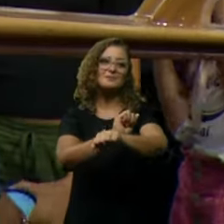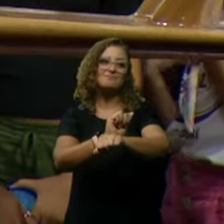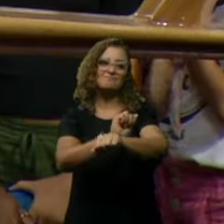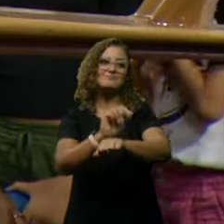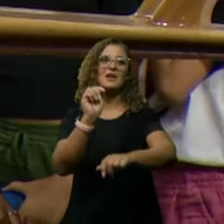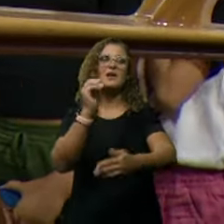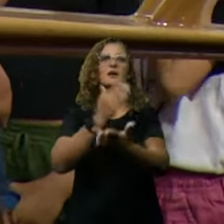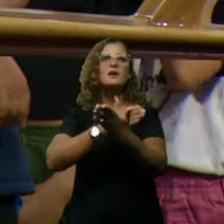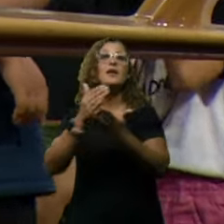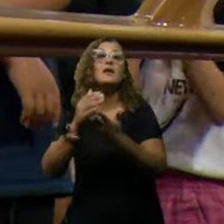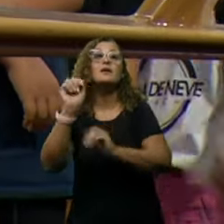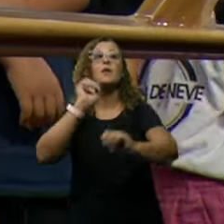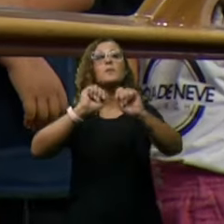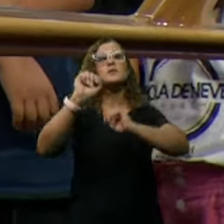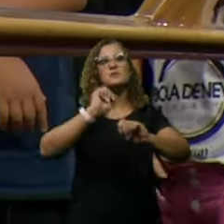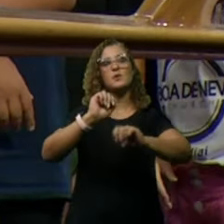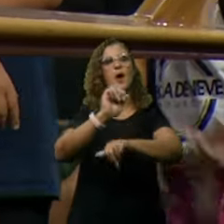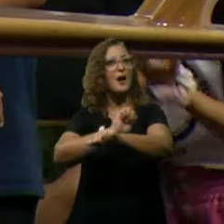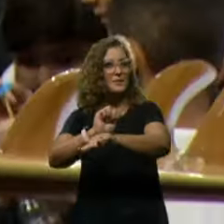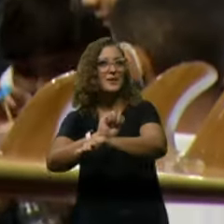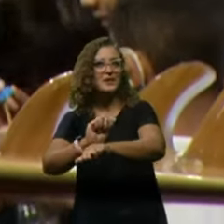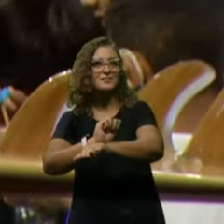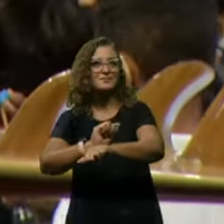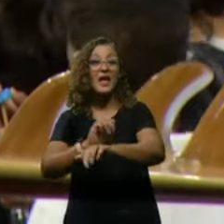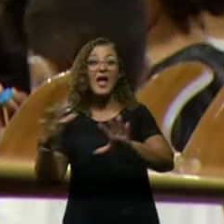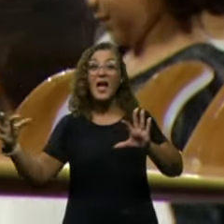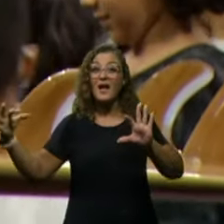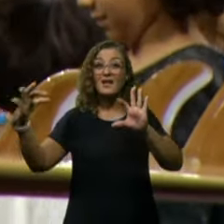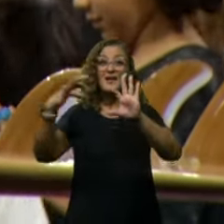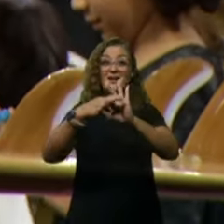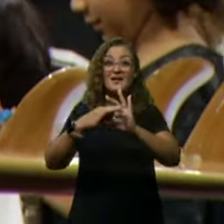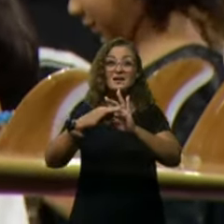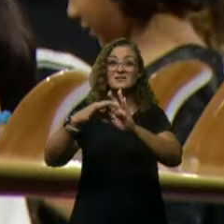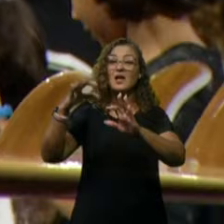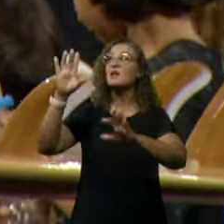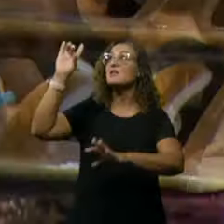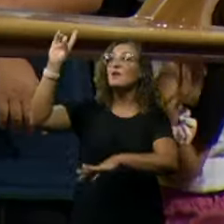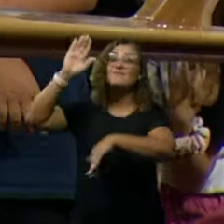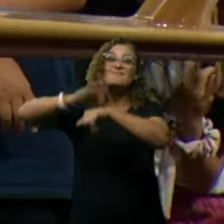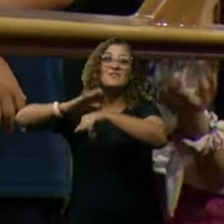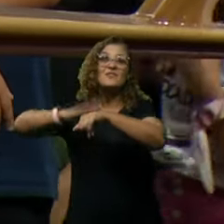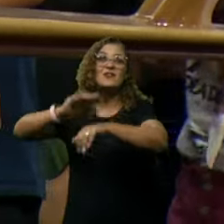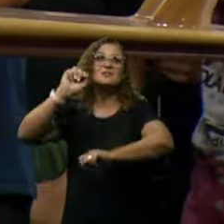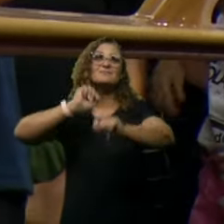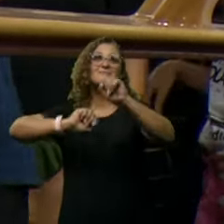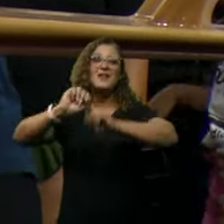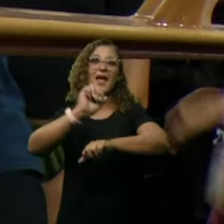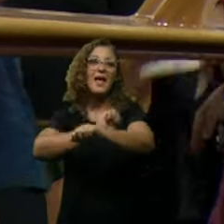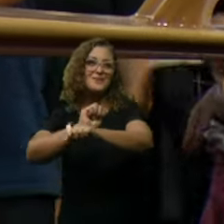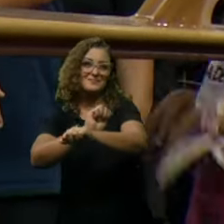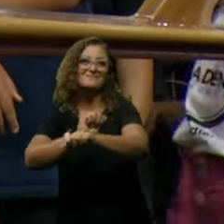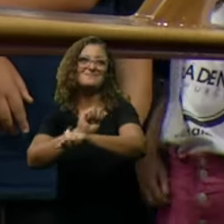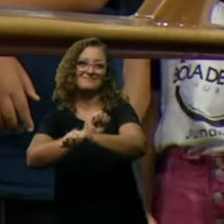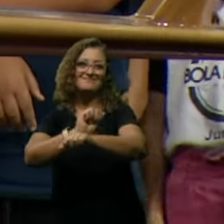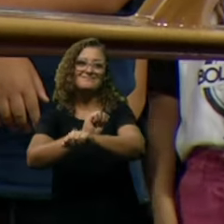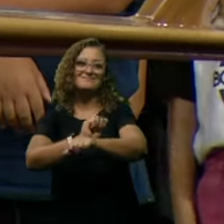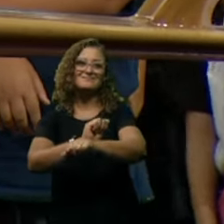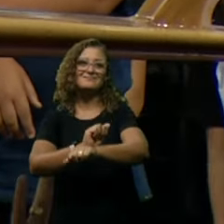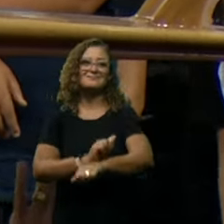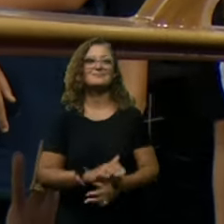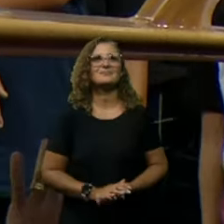ele não tá dizendo foi aliança que eu fiz com meu filho ele disse parece que eu fiz contigo eu faço com todos os homens por causa de você